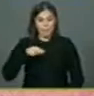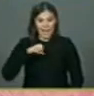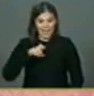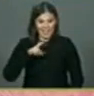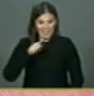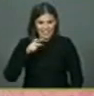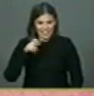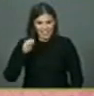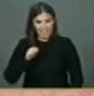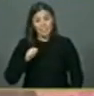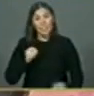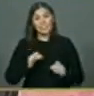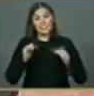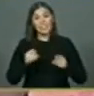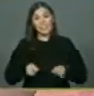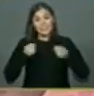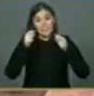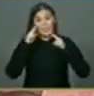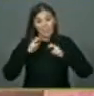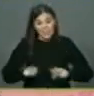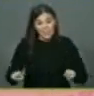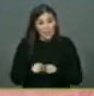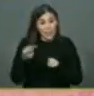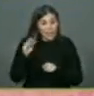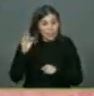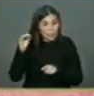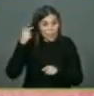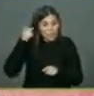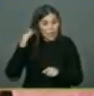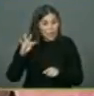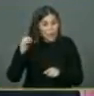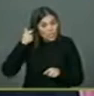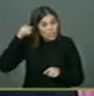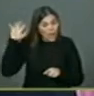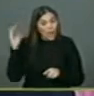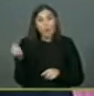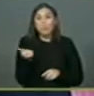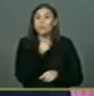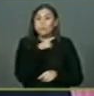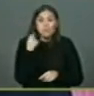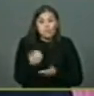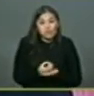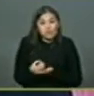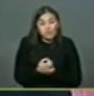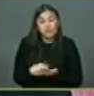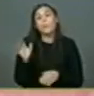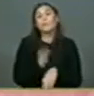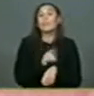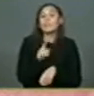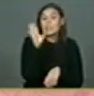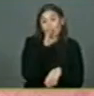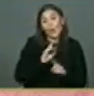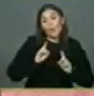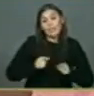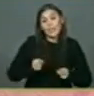de investimento em investigação o mesmo que há 40 anos, portanto, é residual quase. Não existe. E, portanto, se forem